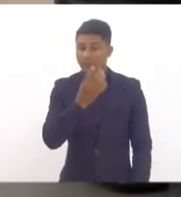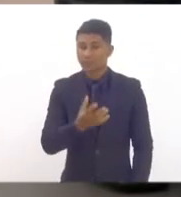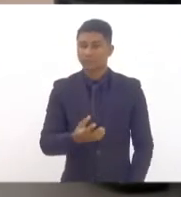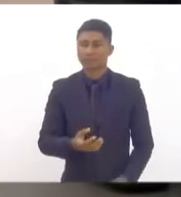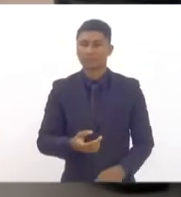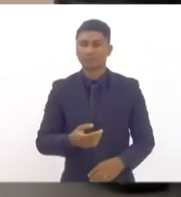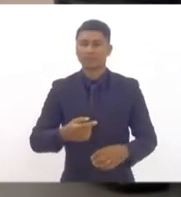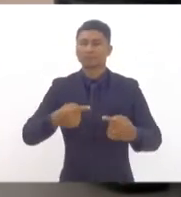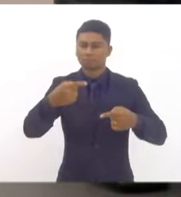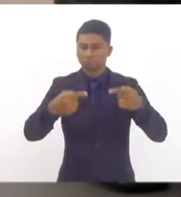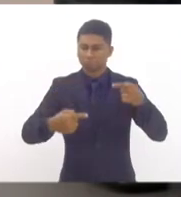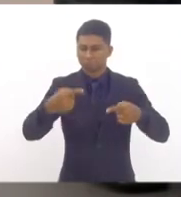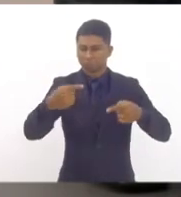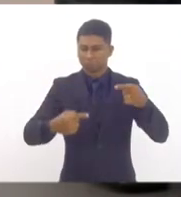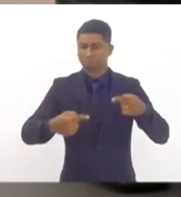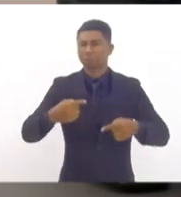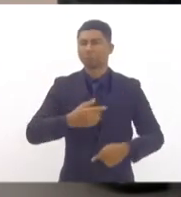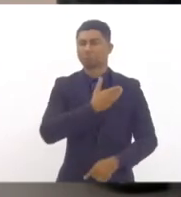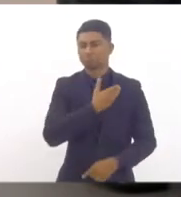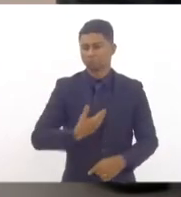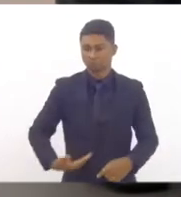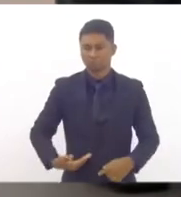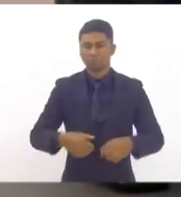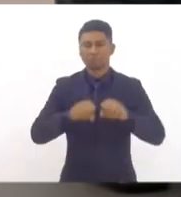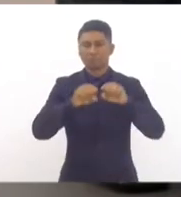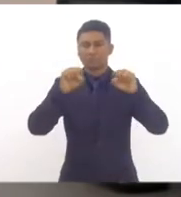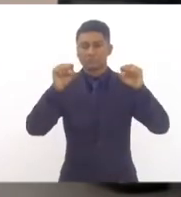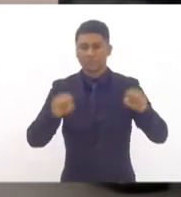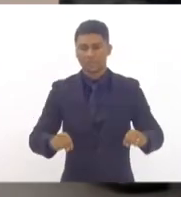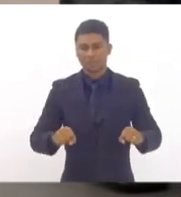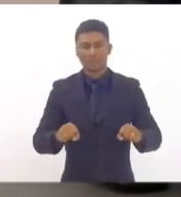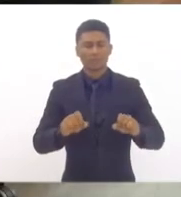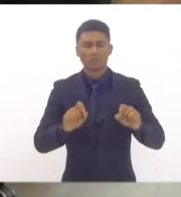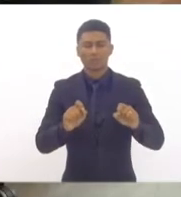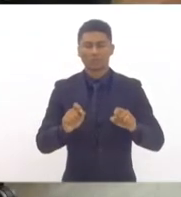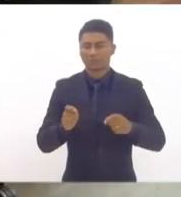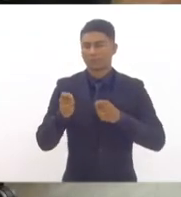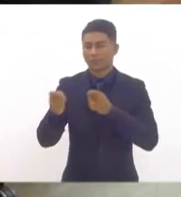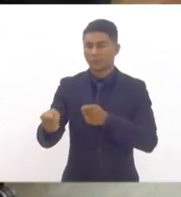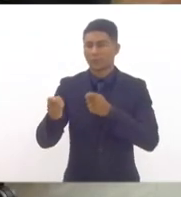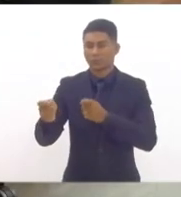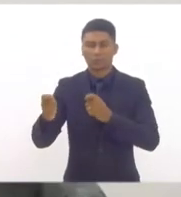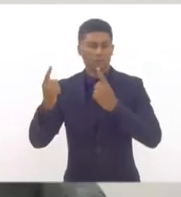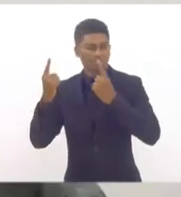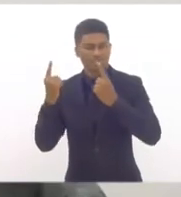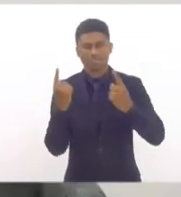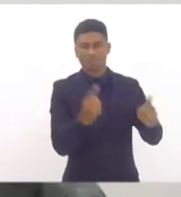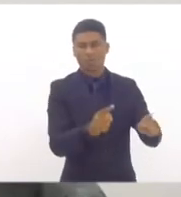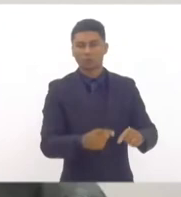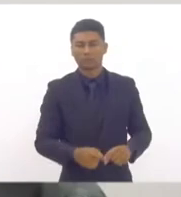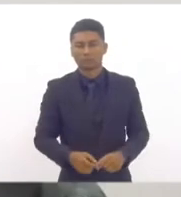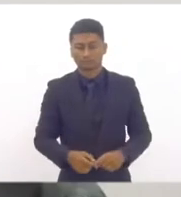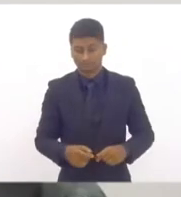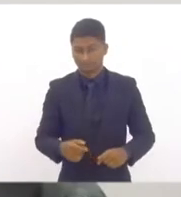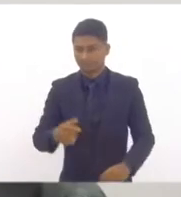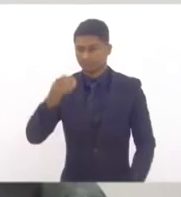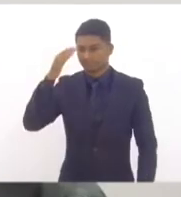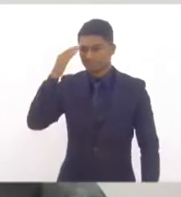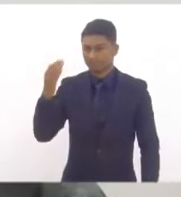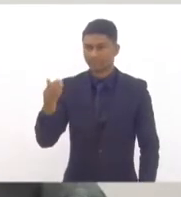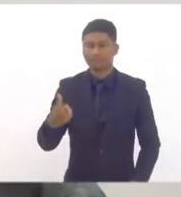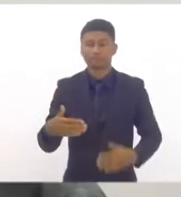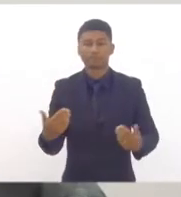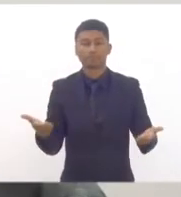fortalecimento da política pública do Sistema Nacional de Prevenção e Combate à Tortura. Obrigado, Nina. Então, passamos aqui